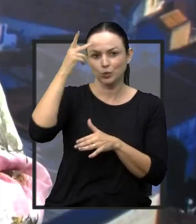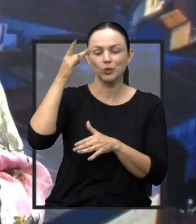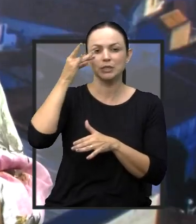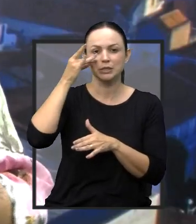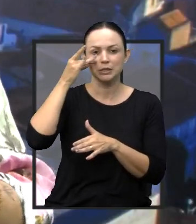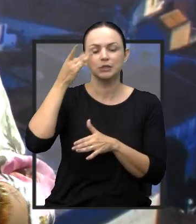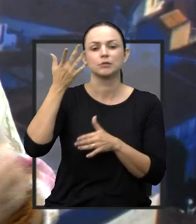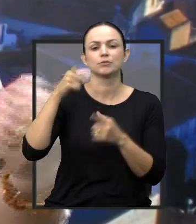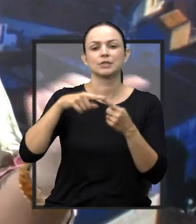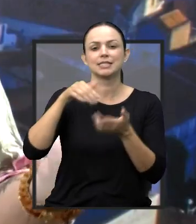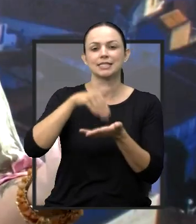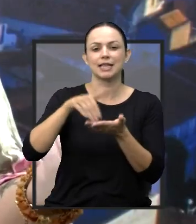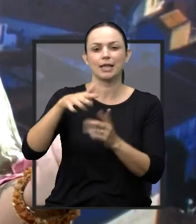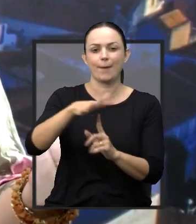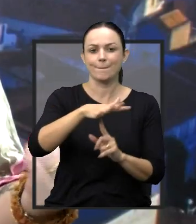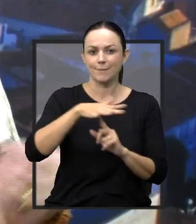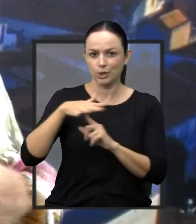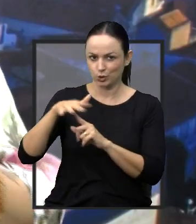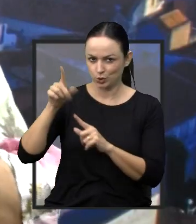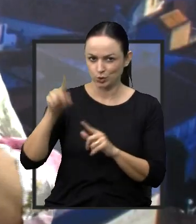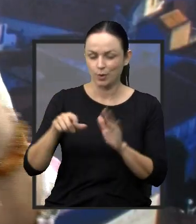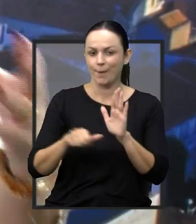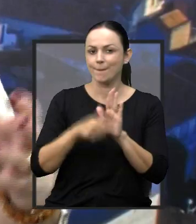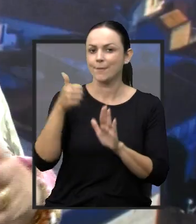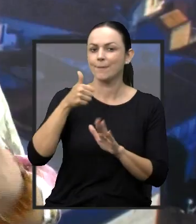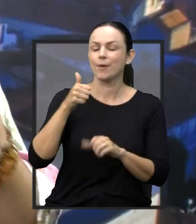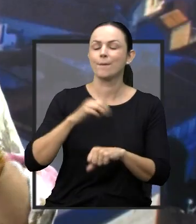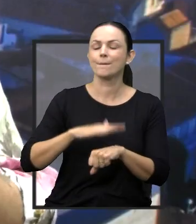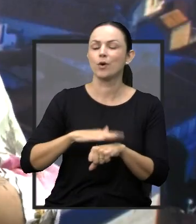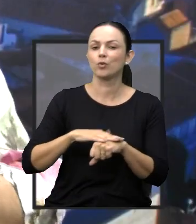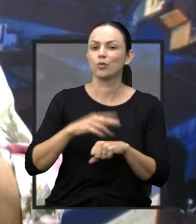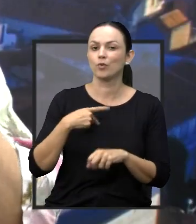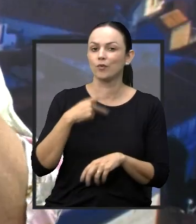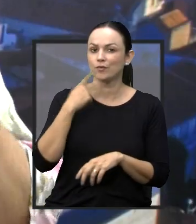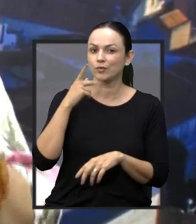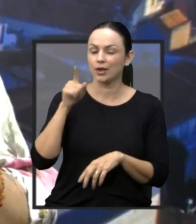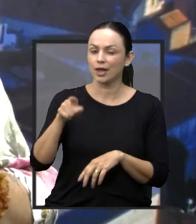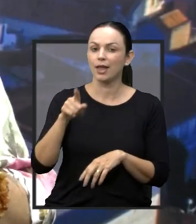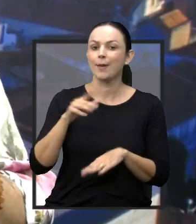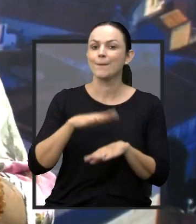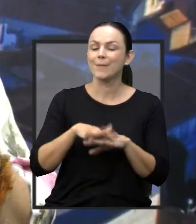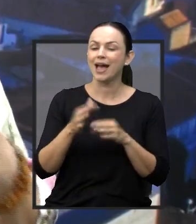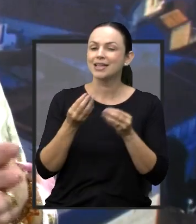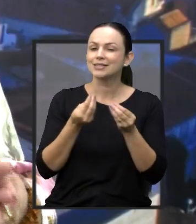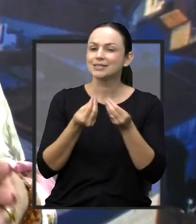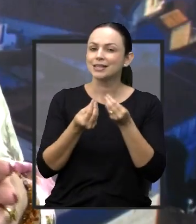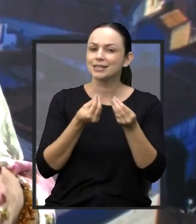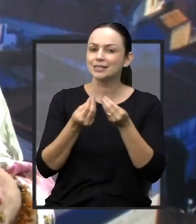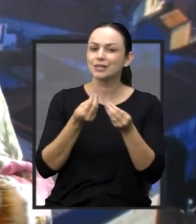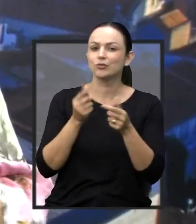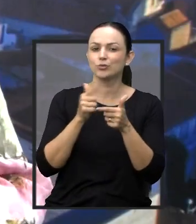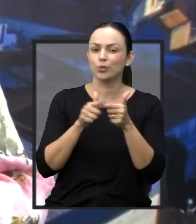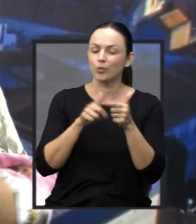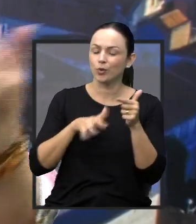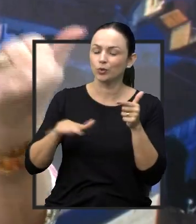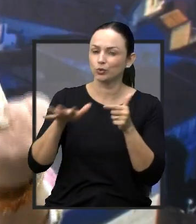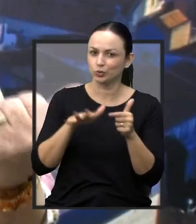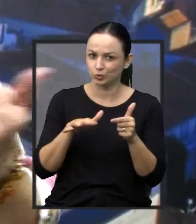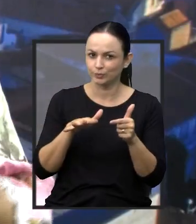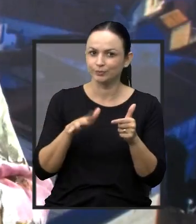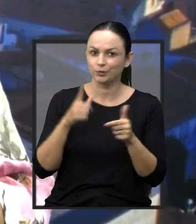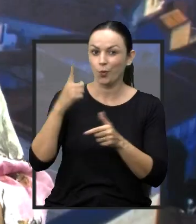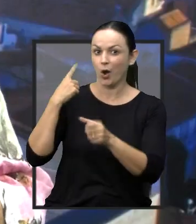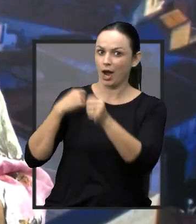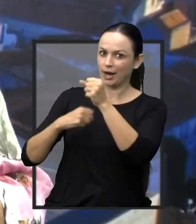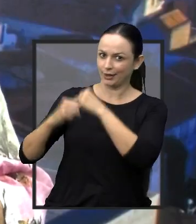secretário de Meio Ambiente, vinculado aí ao primeiro momento e que eu diria o ponto mais sensível da crise toda,